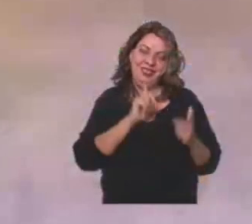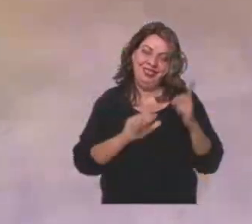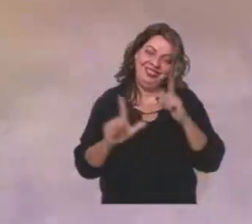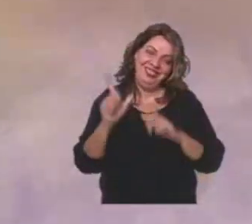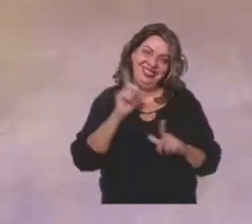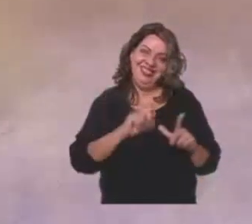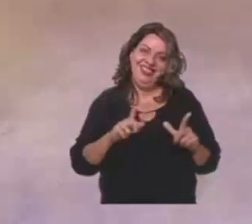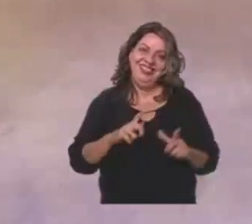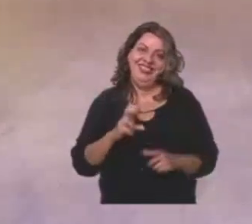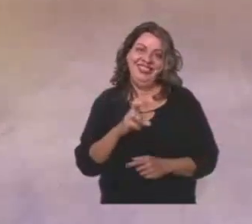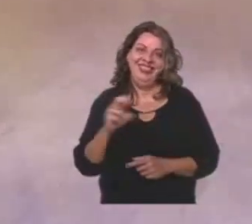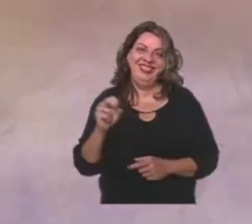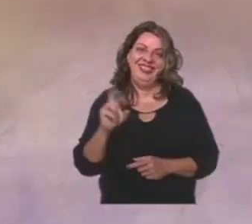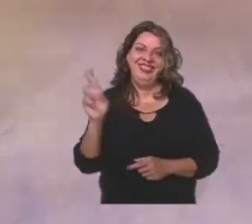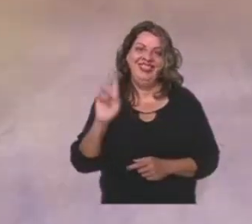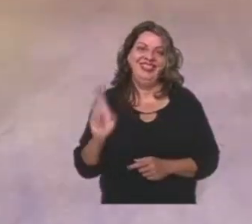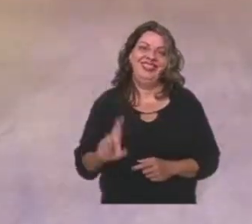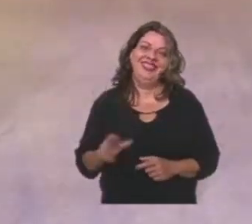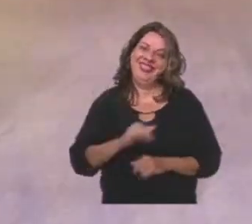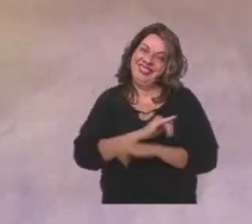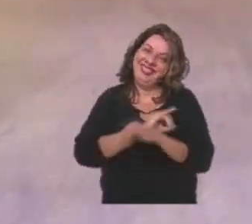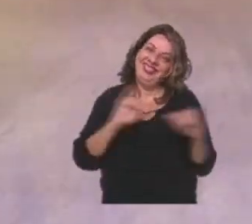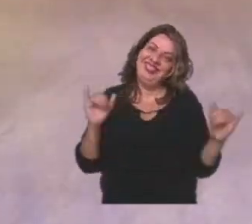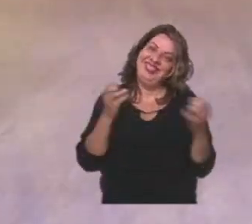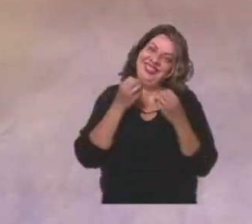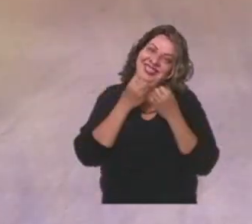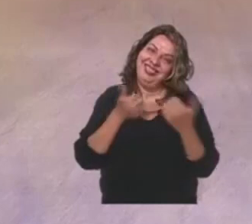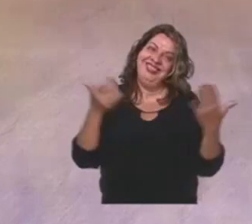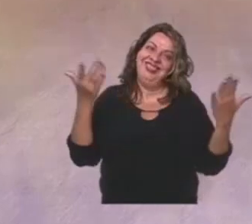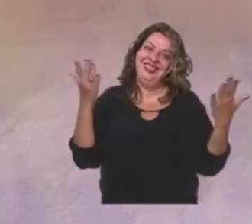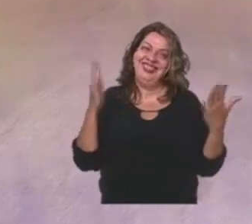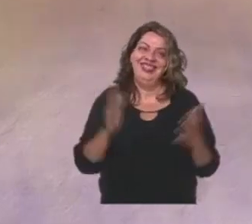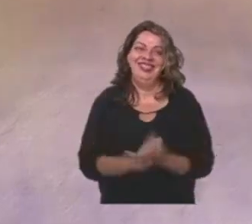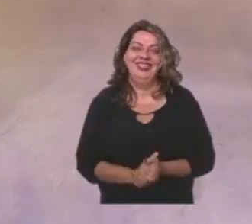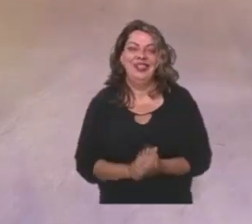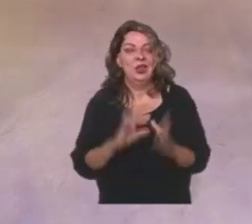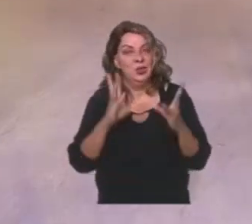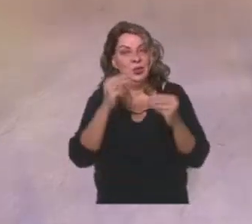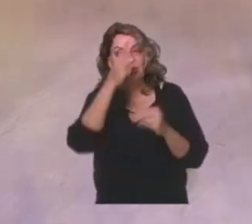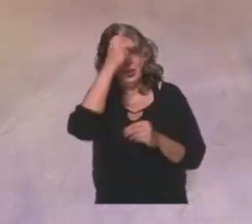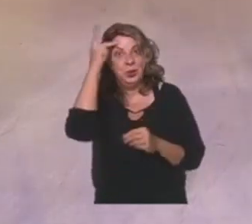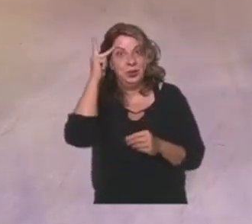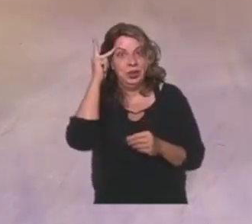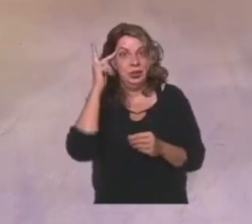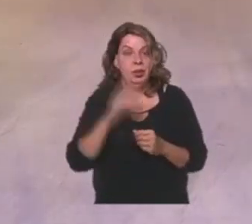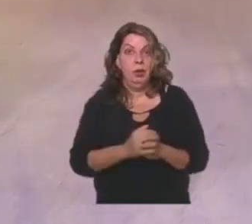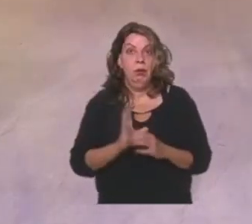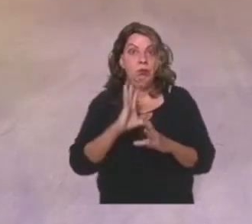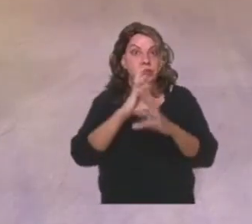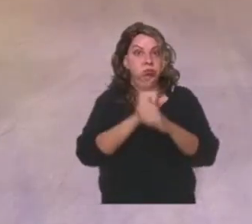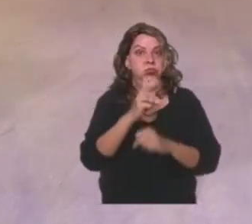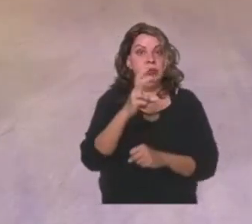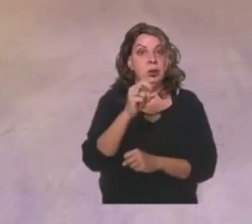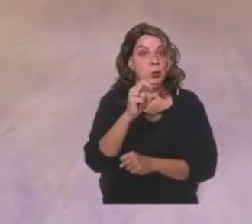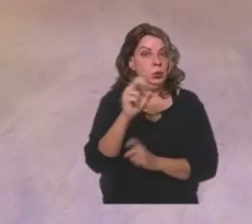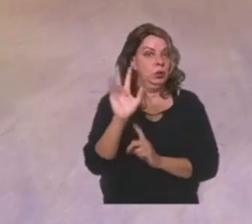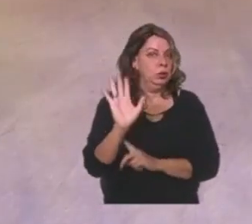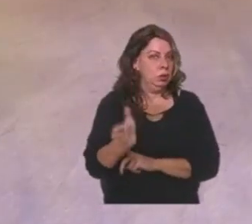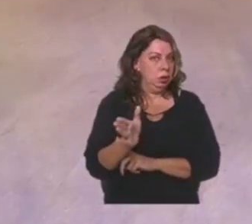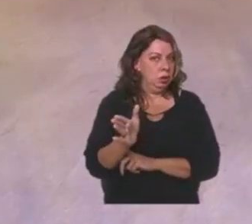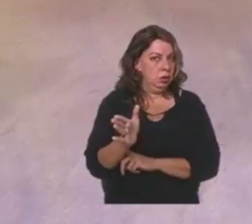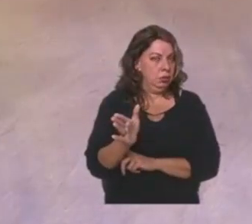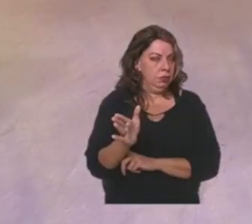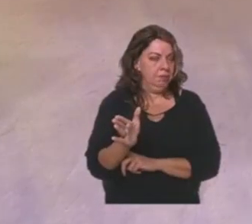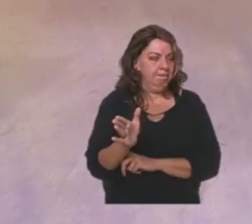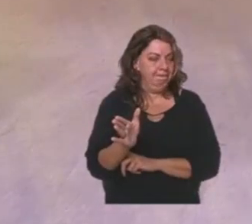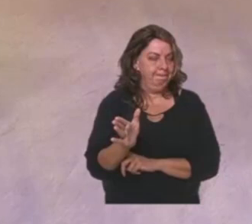pra você, que alegria anunciar, né, o nome de todos esses contemplados. Metade já chegamos, né, teremos